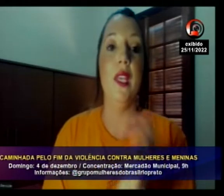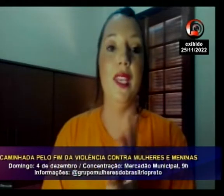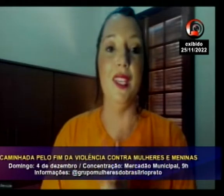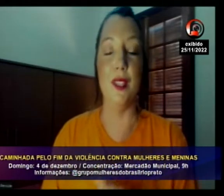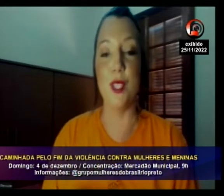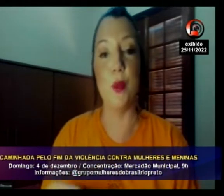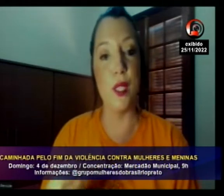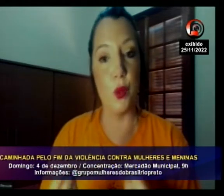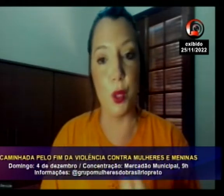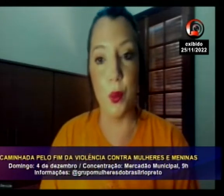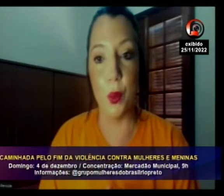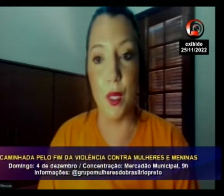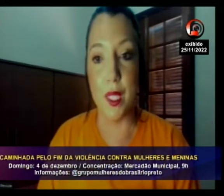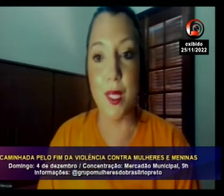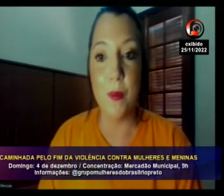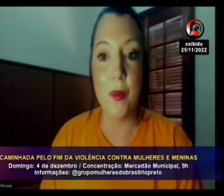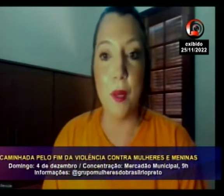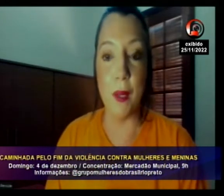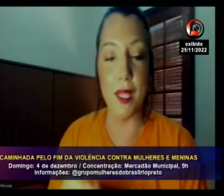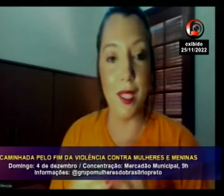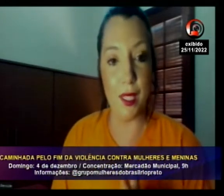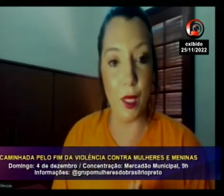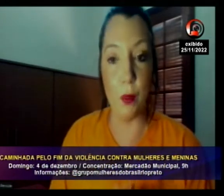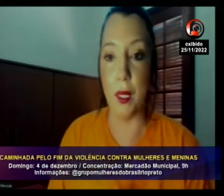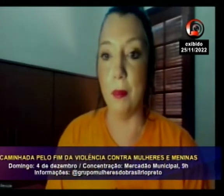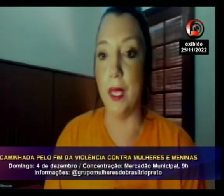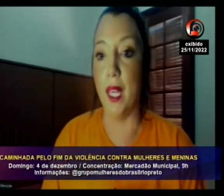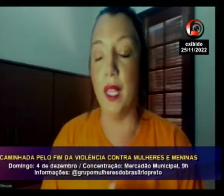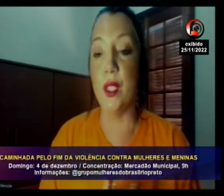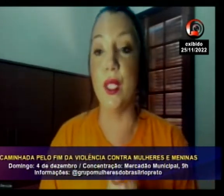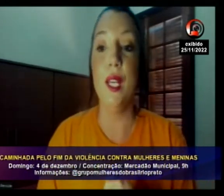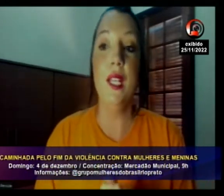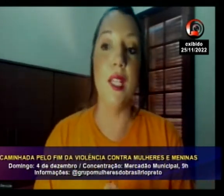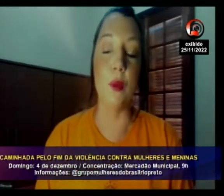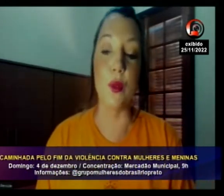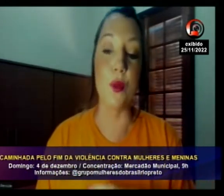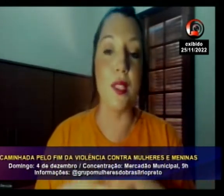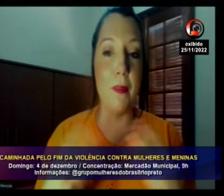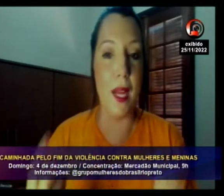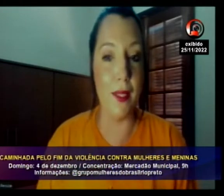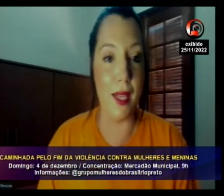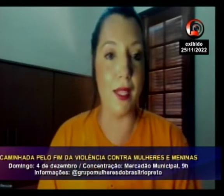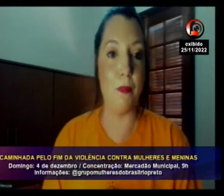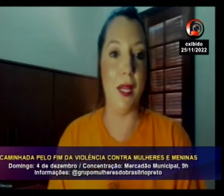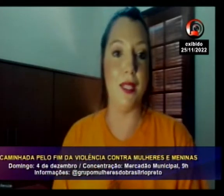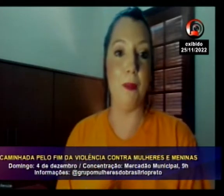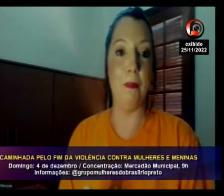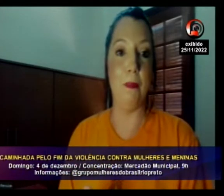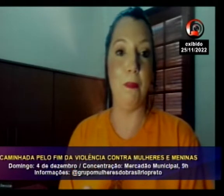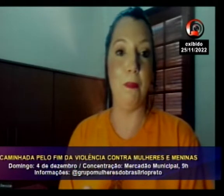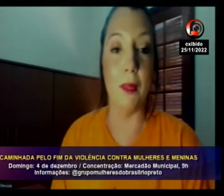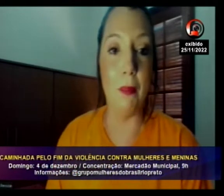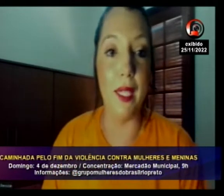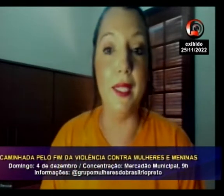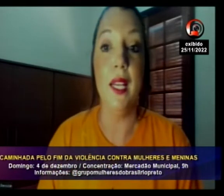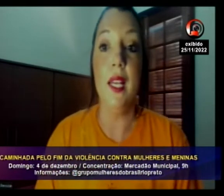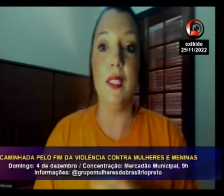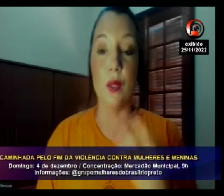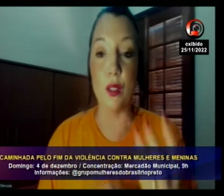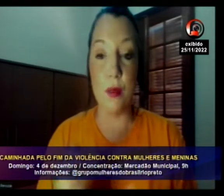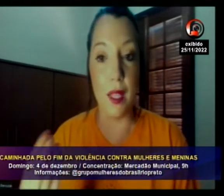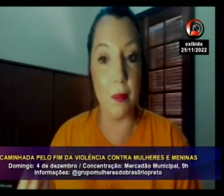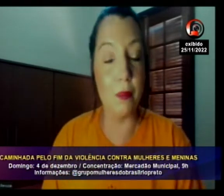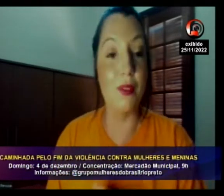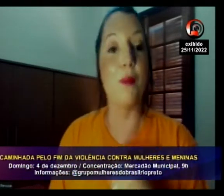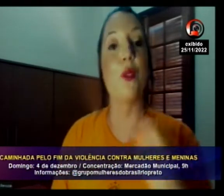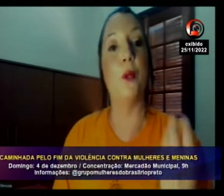Emprego e distribuição de mudas pela Secretaria do Meio Ambiente. Temos o Sebrae Delas participando também.